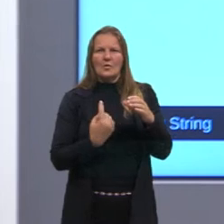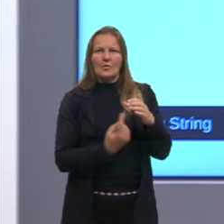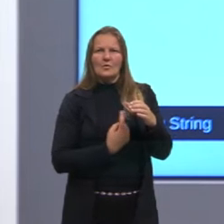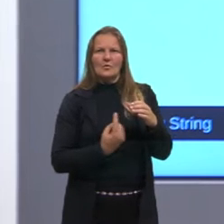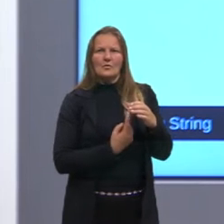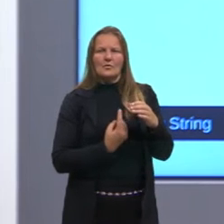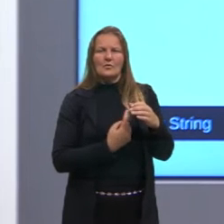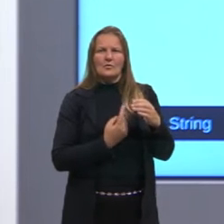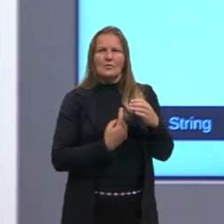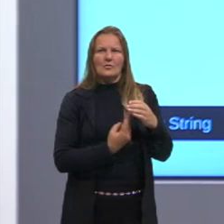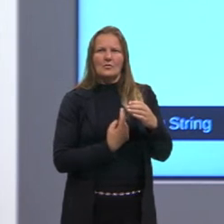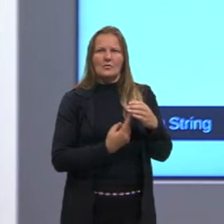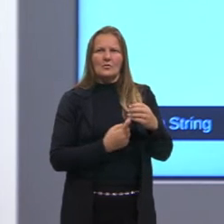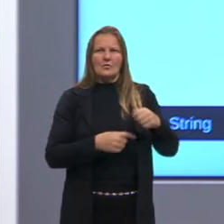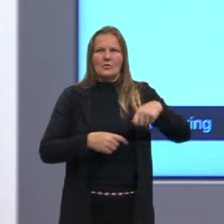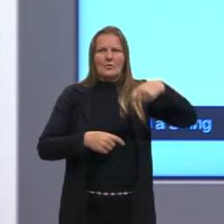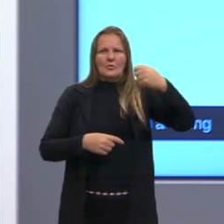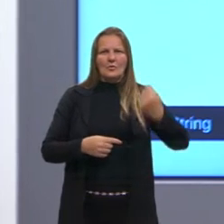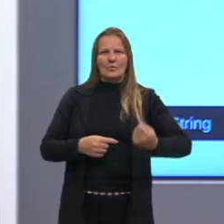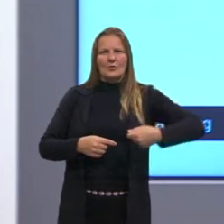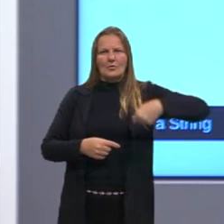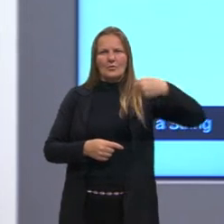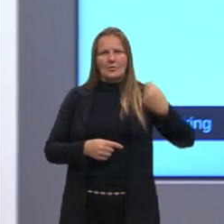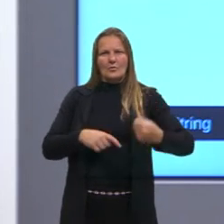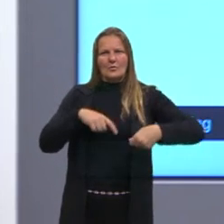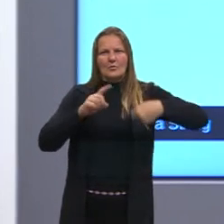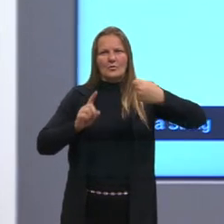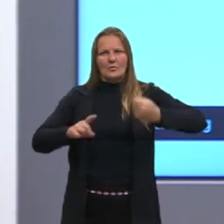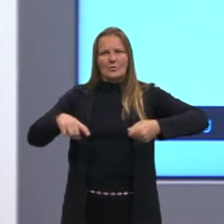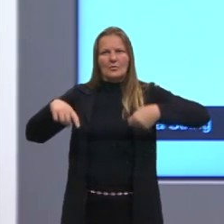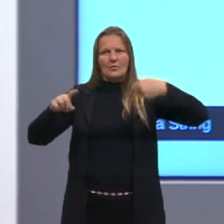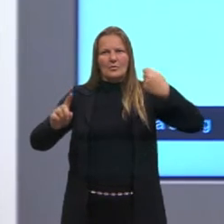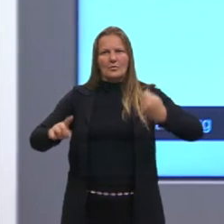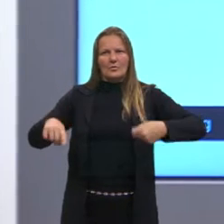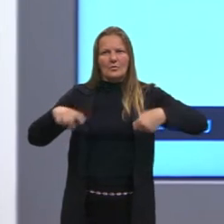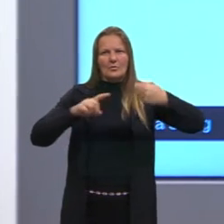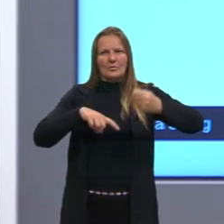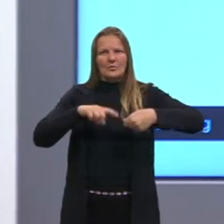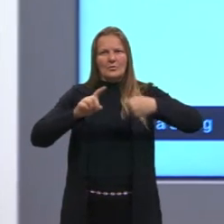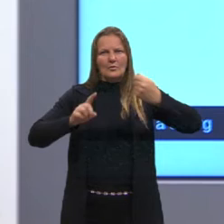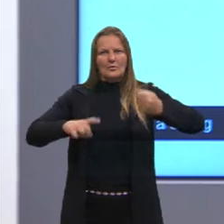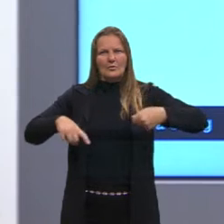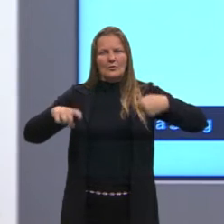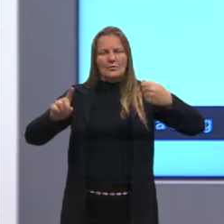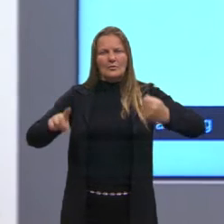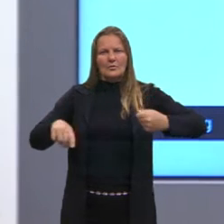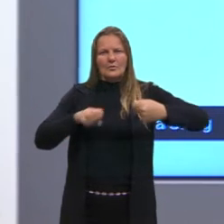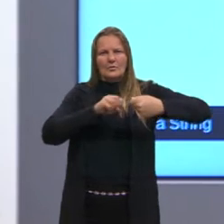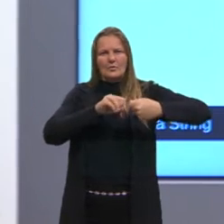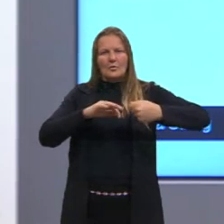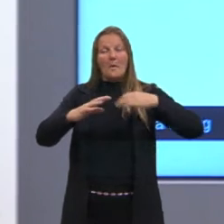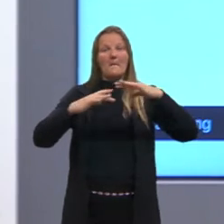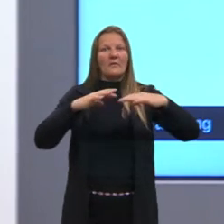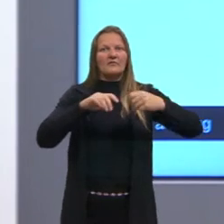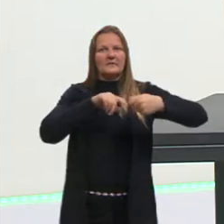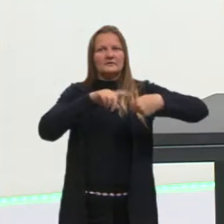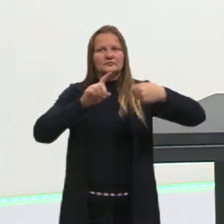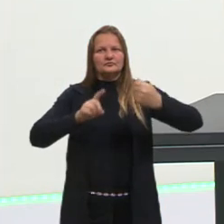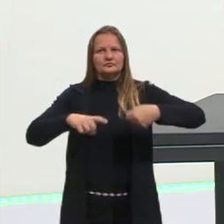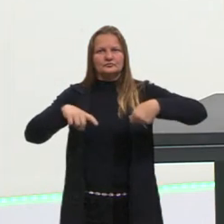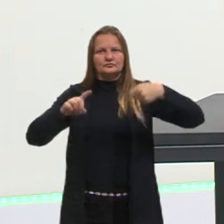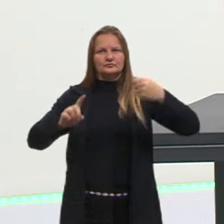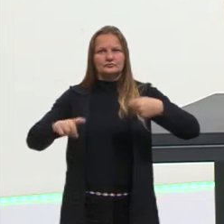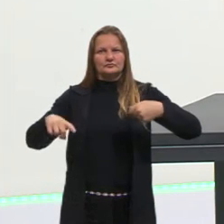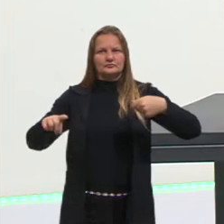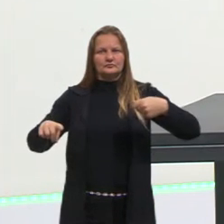e aí o movimento fica bem mais perfeito. E a gente está vendo que esse movimento está se dissipando, tá?